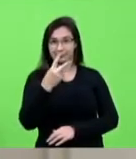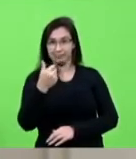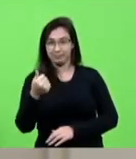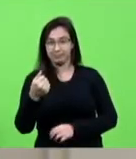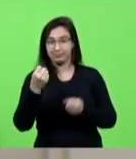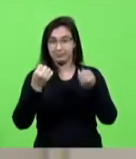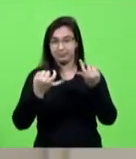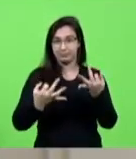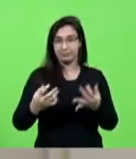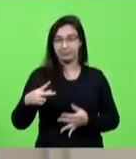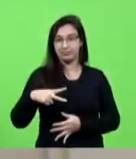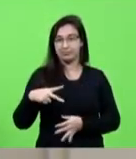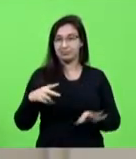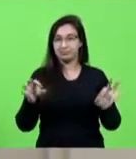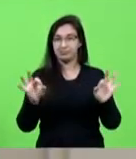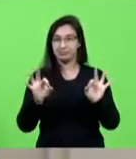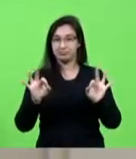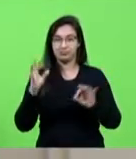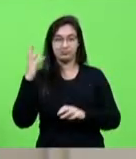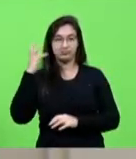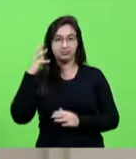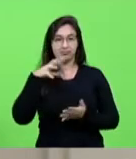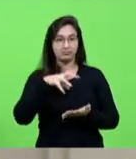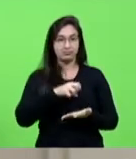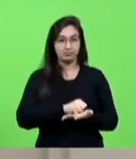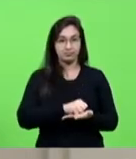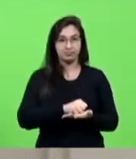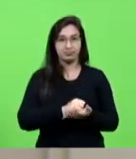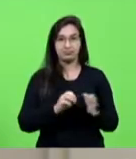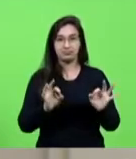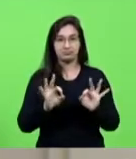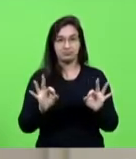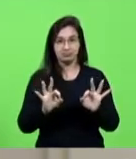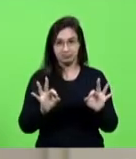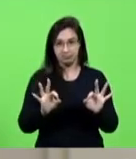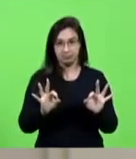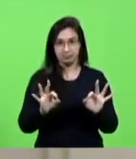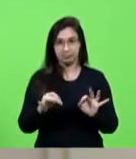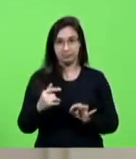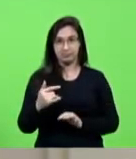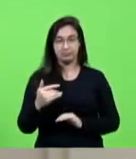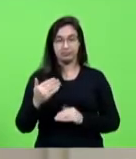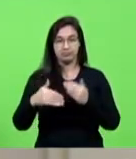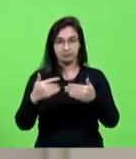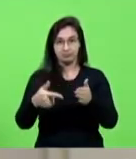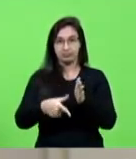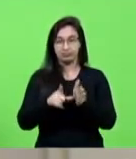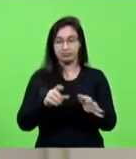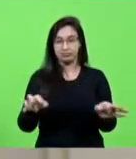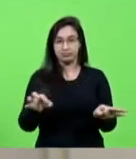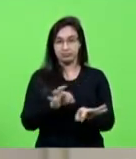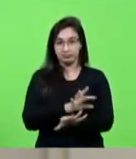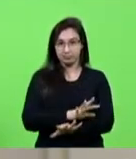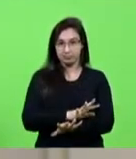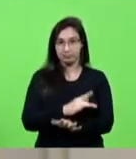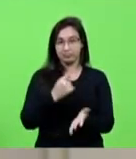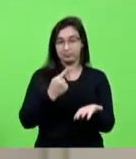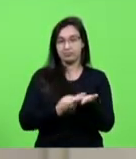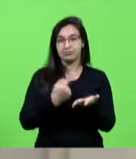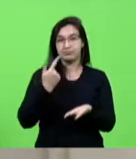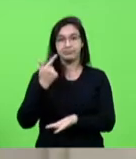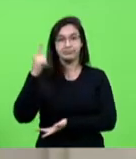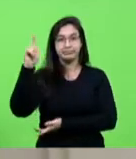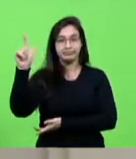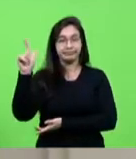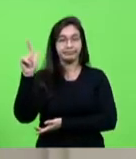pessoais. Não houve oradores inscritos. Nada mais havendo, o senhor presidente, antes de encerrar a sessão,